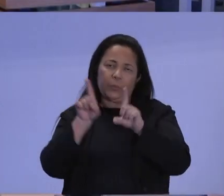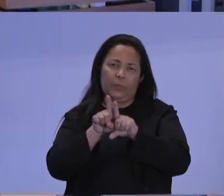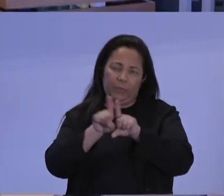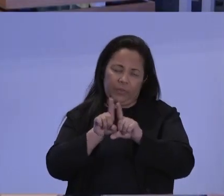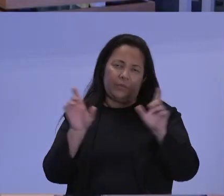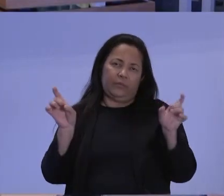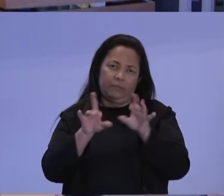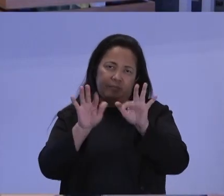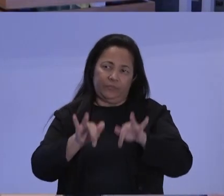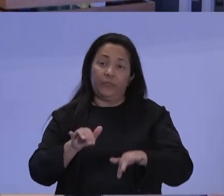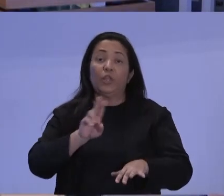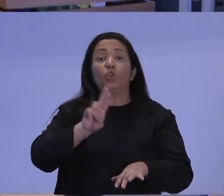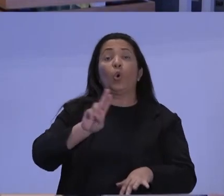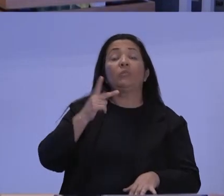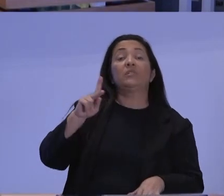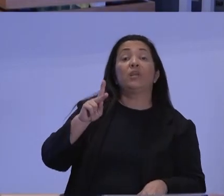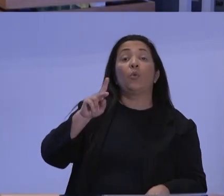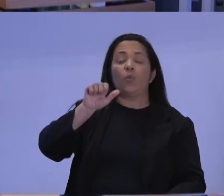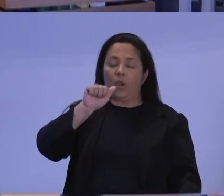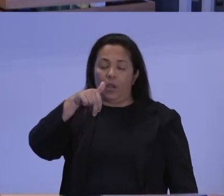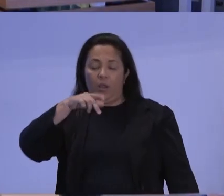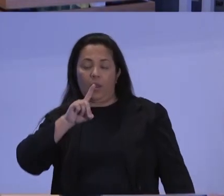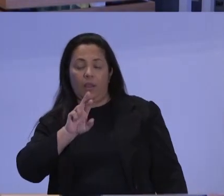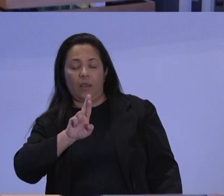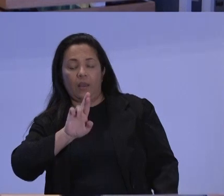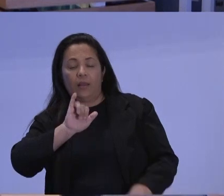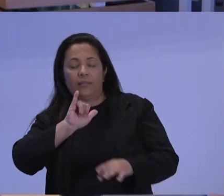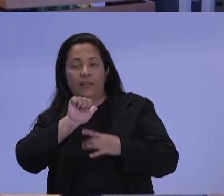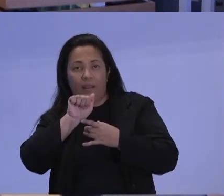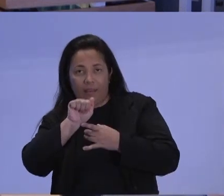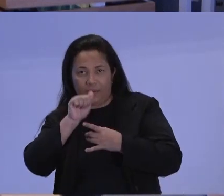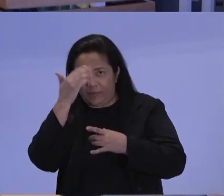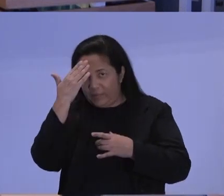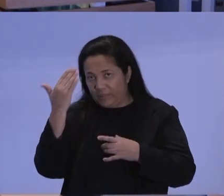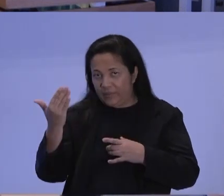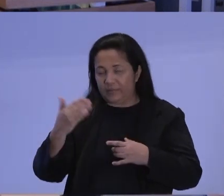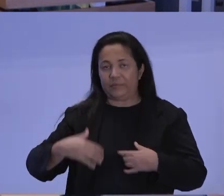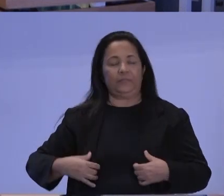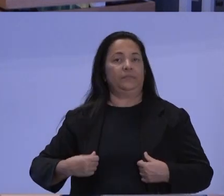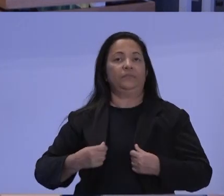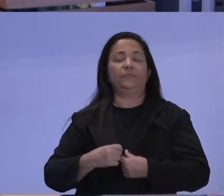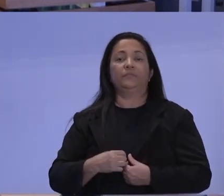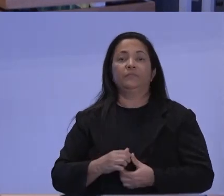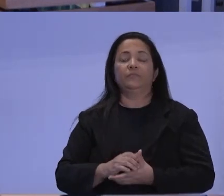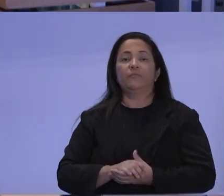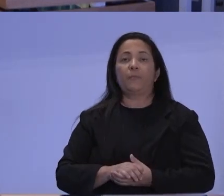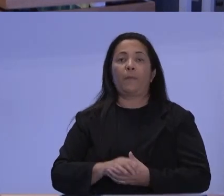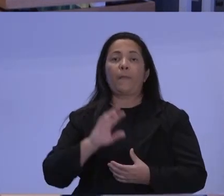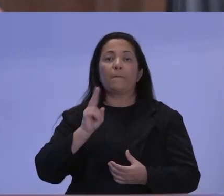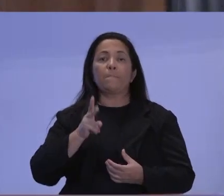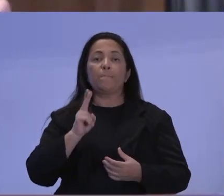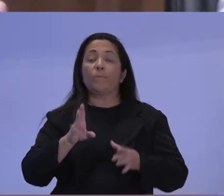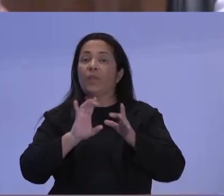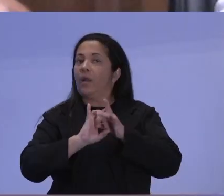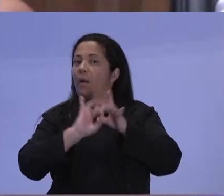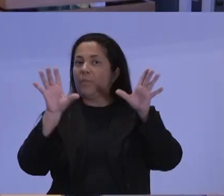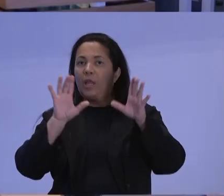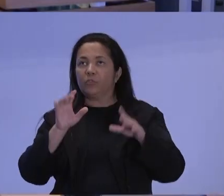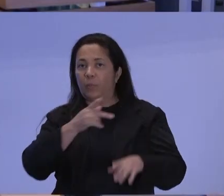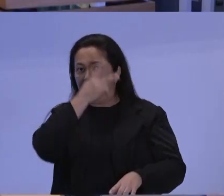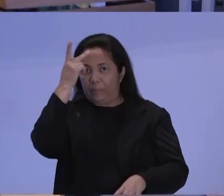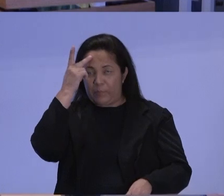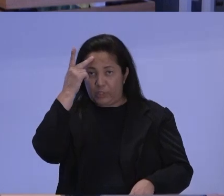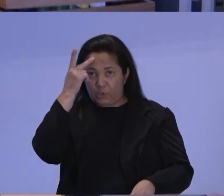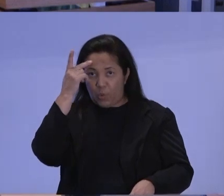Muito obrigado. Qual é o seu nome? Andréia. Andréia. Obrigado, Andréia. Continua aberto. Se